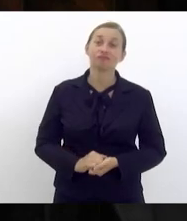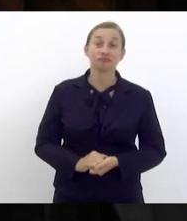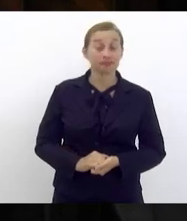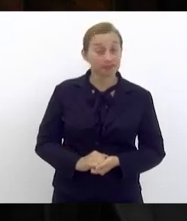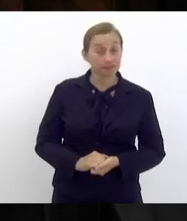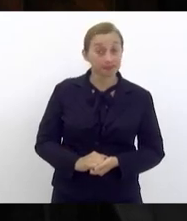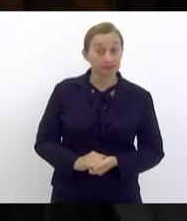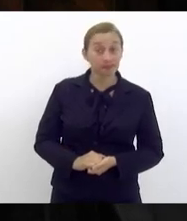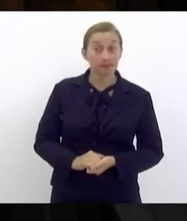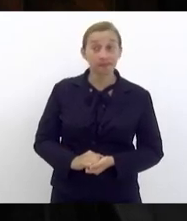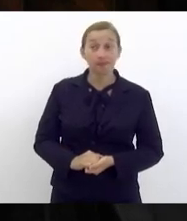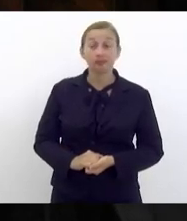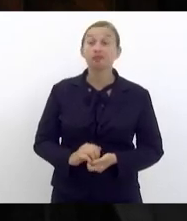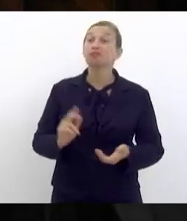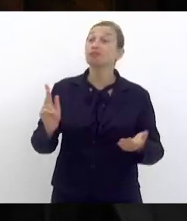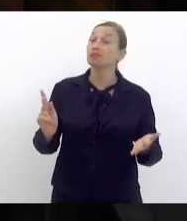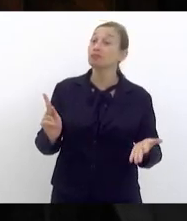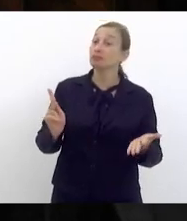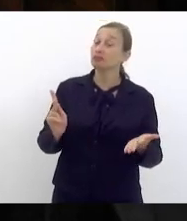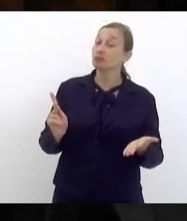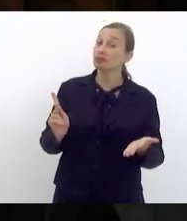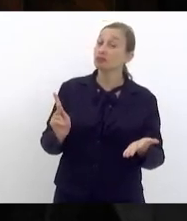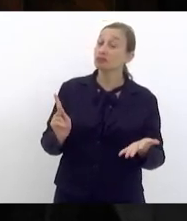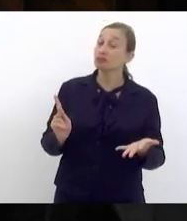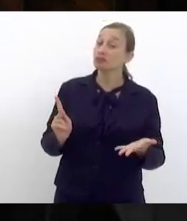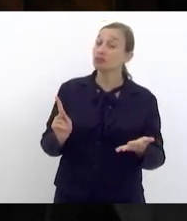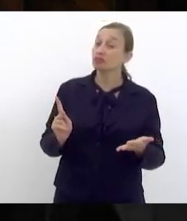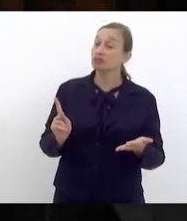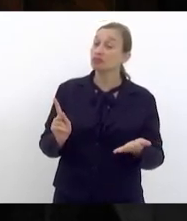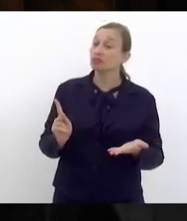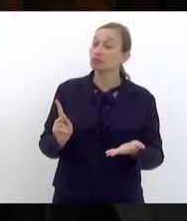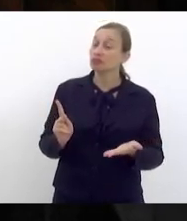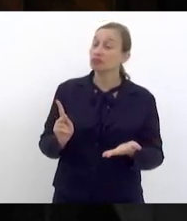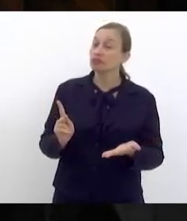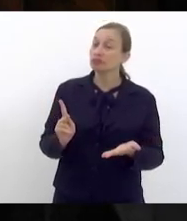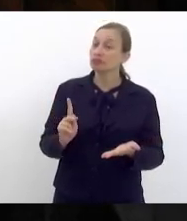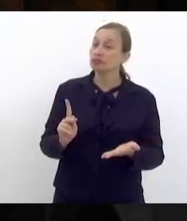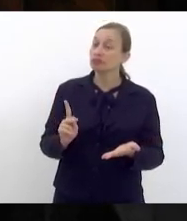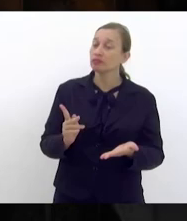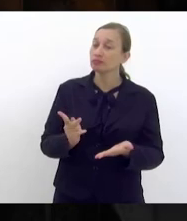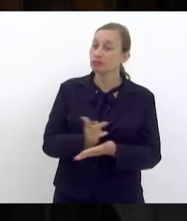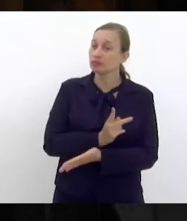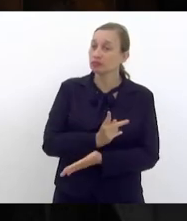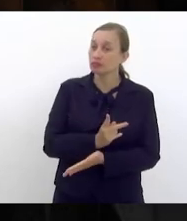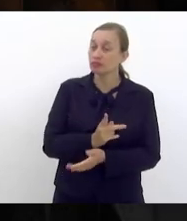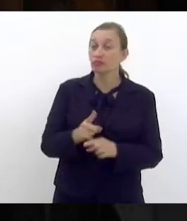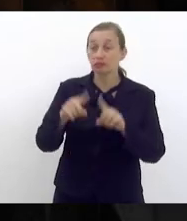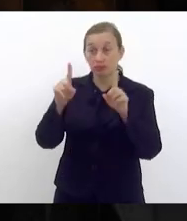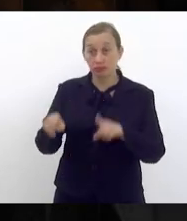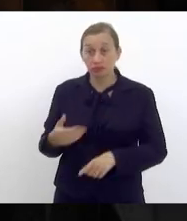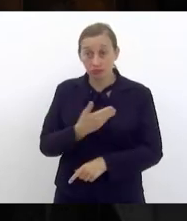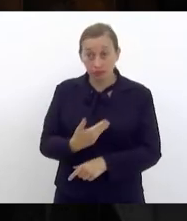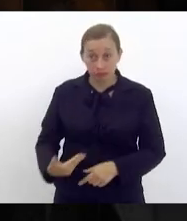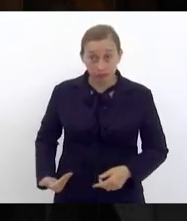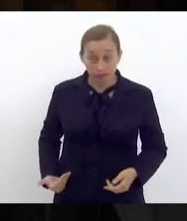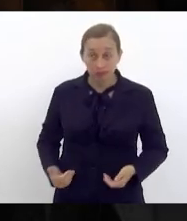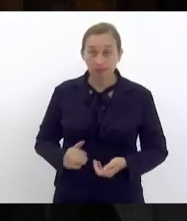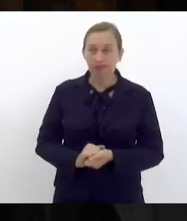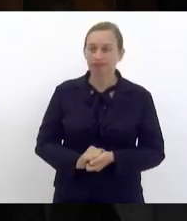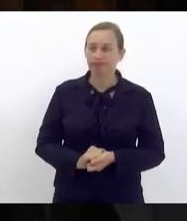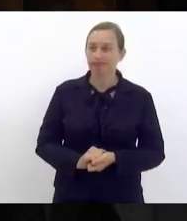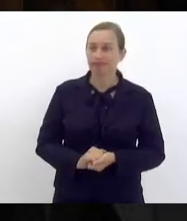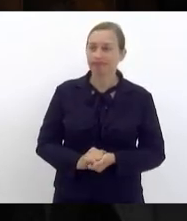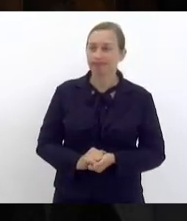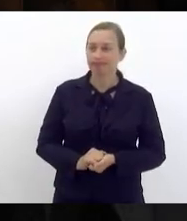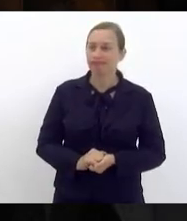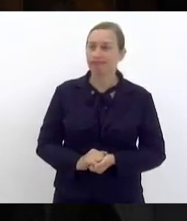E para que isso ocorra, é necessário servidor público. E para que